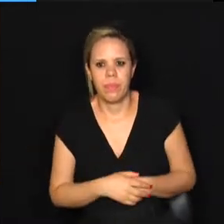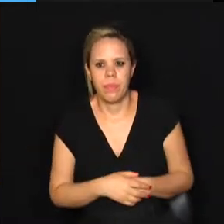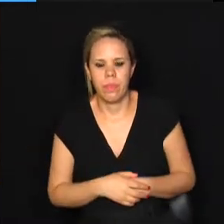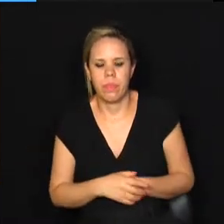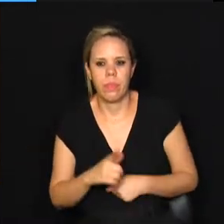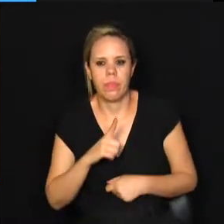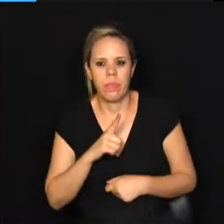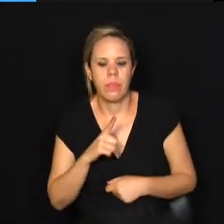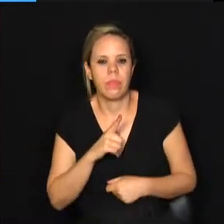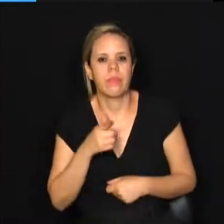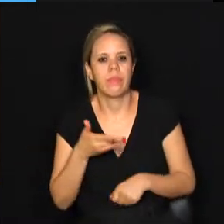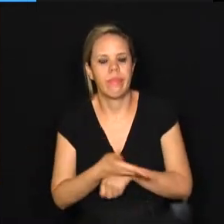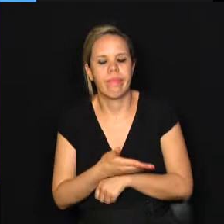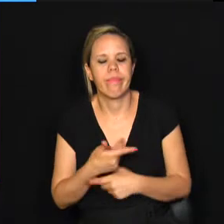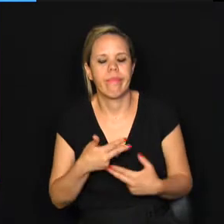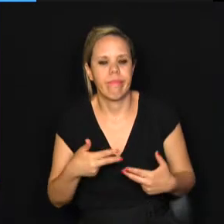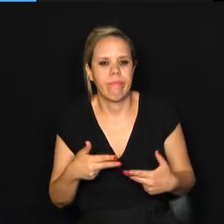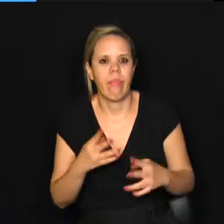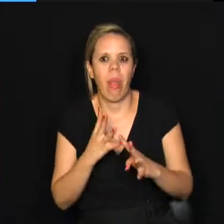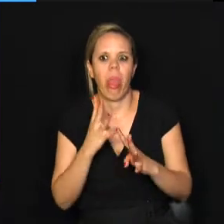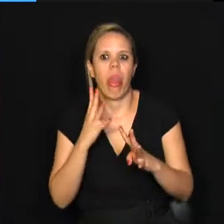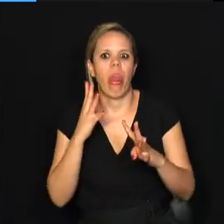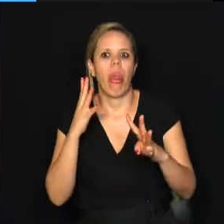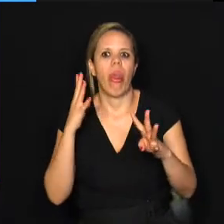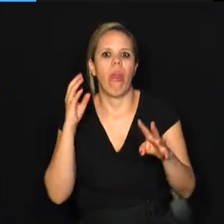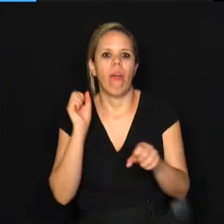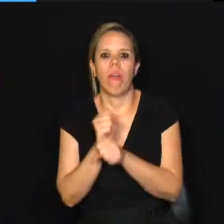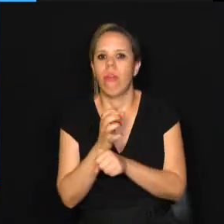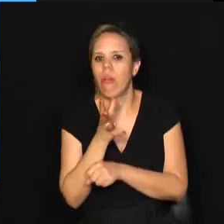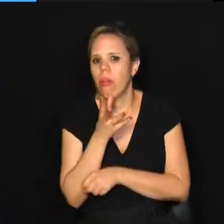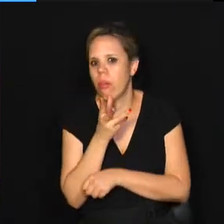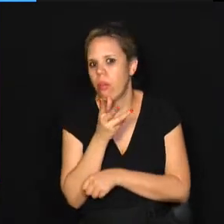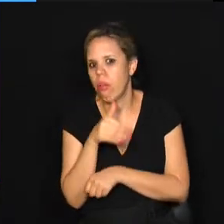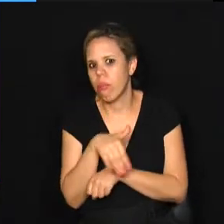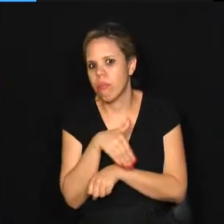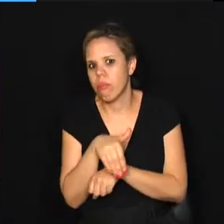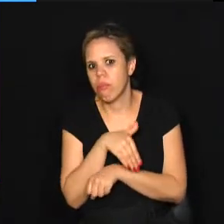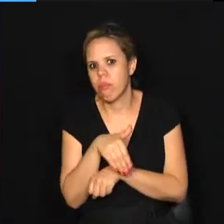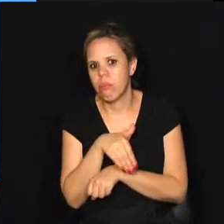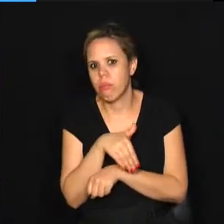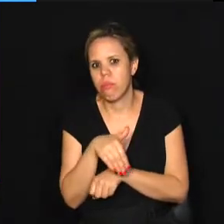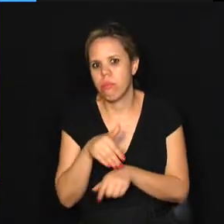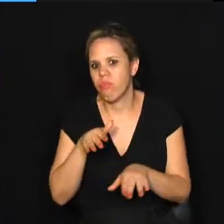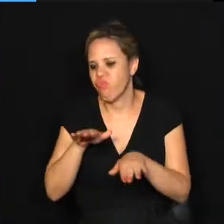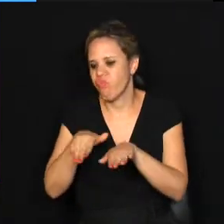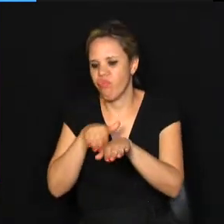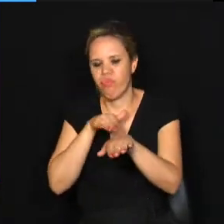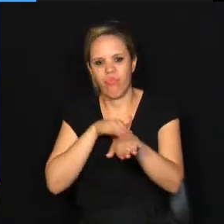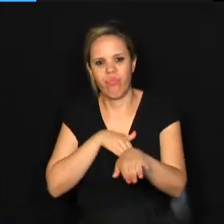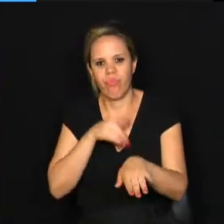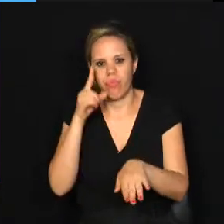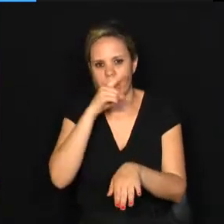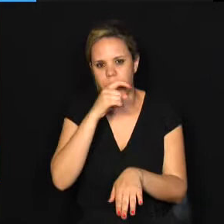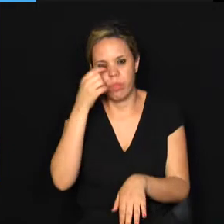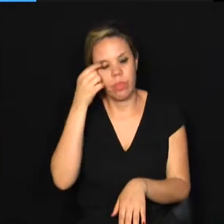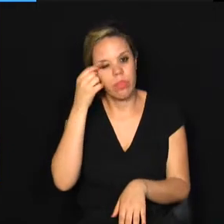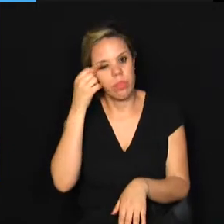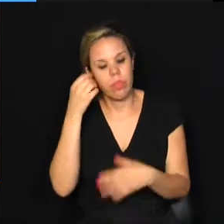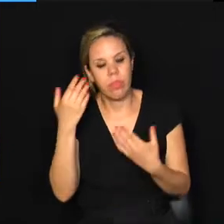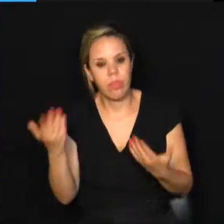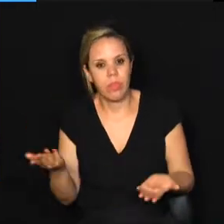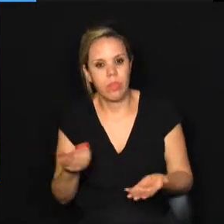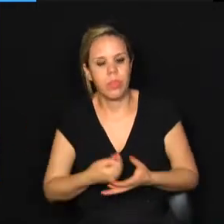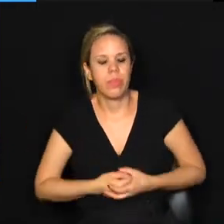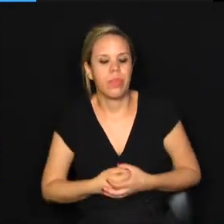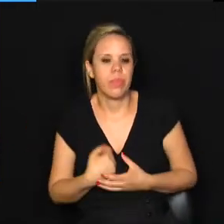que passar pelas situações, filas imensas, na rua, não tem onde estacionar, é super complicado, né? E